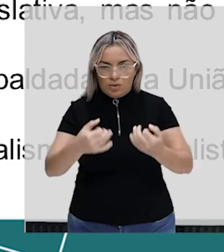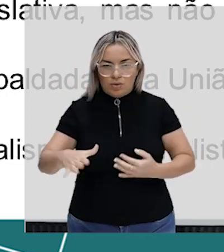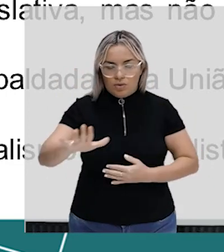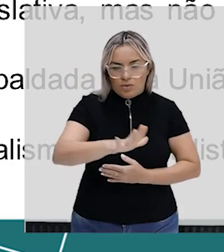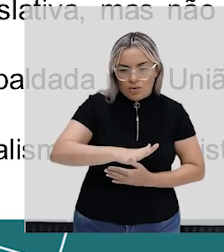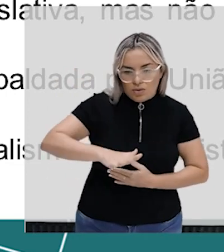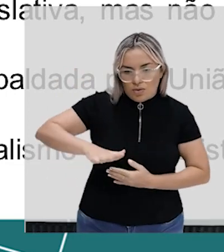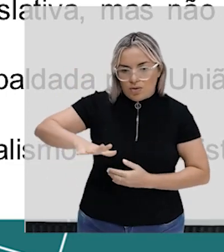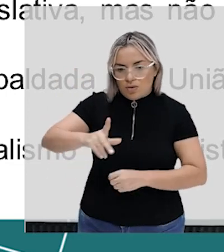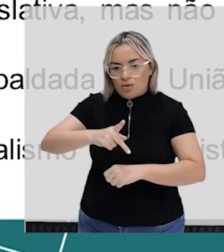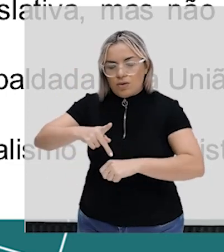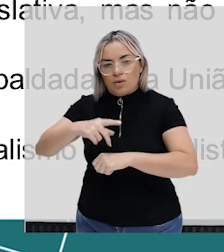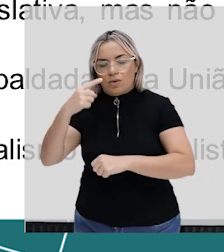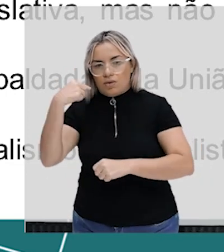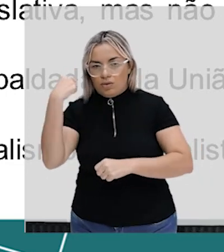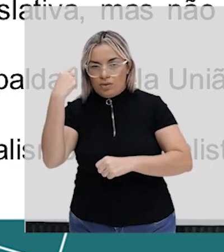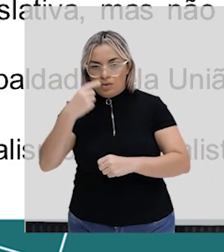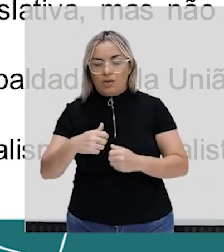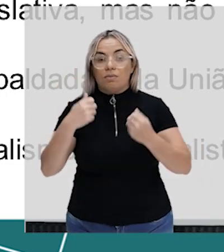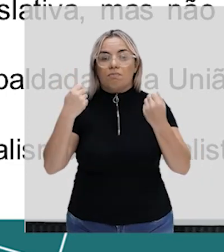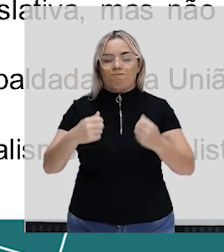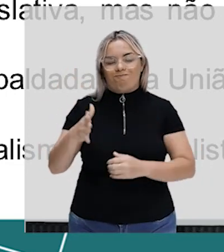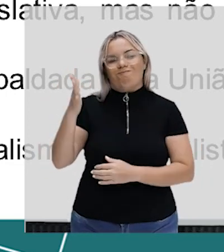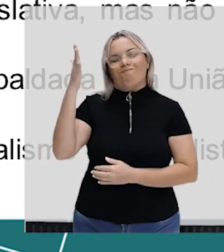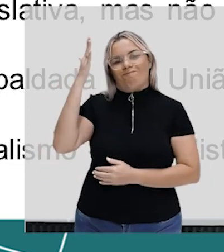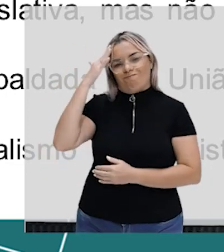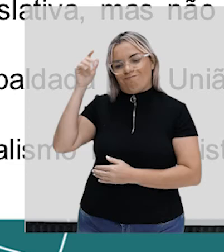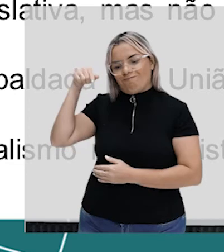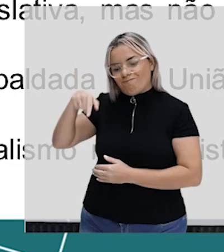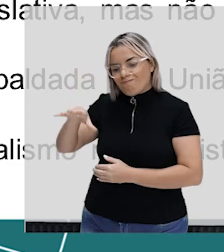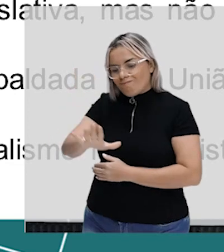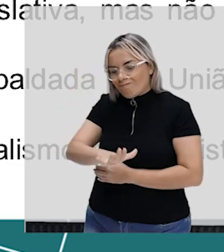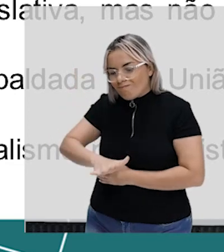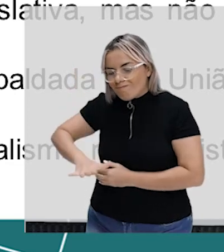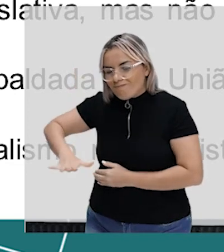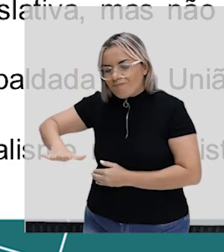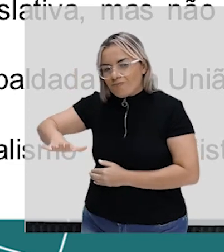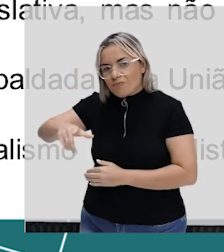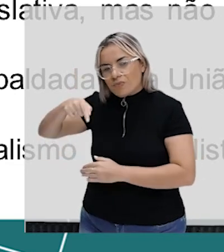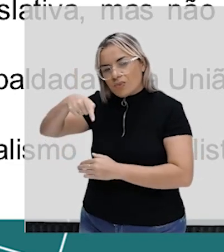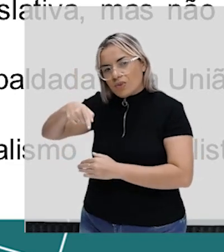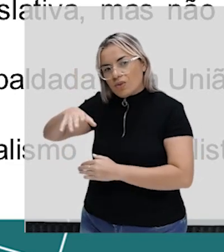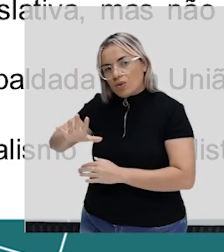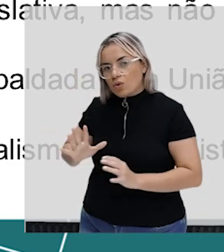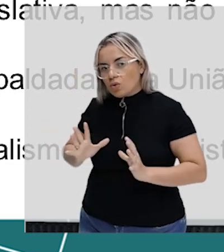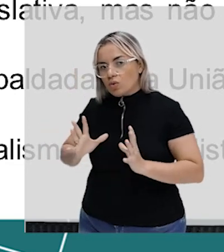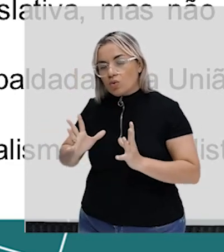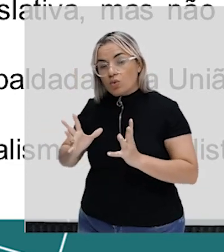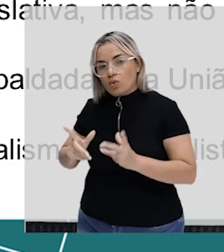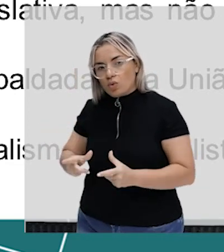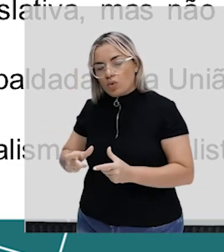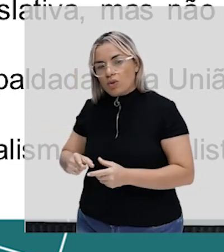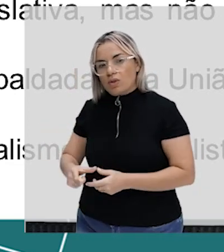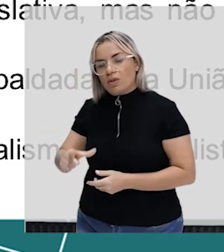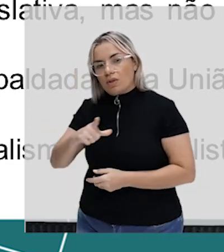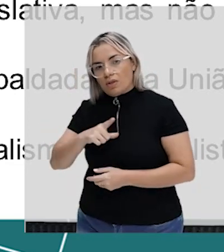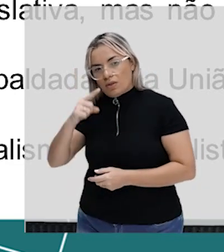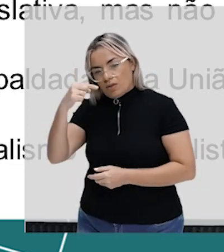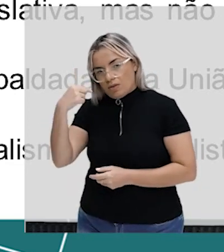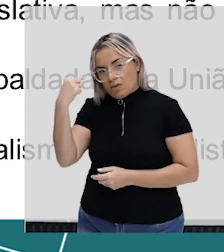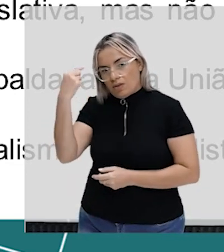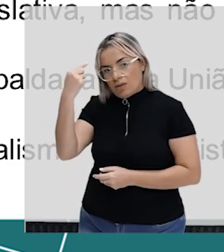território espanhol, nós precisamos entender que dentro deste território, embora todos ali sejam espanhóis, mas existem,